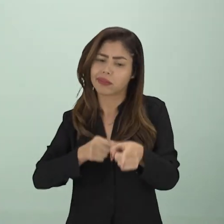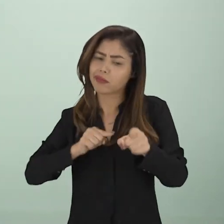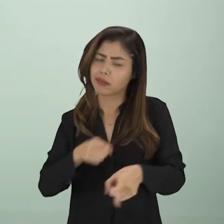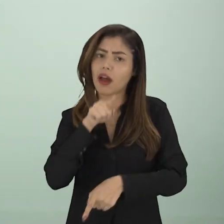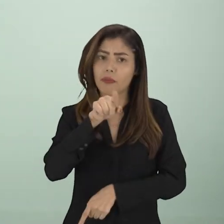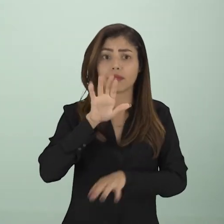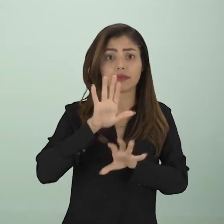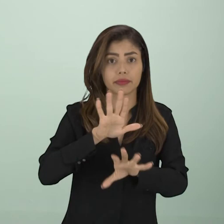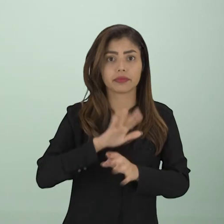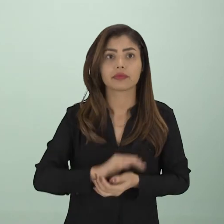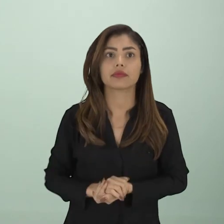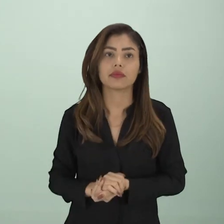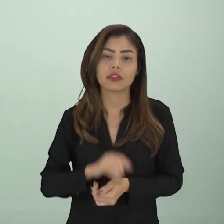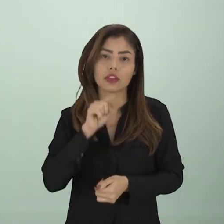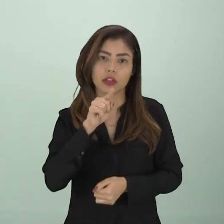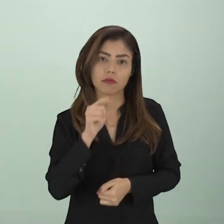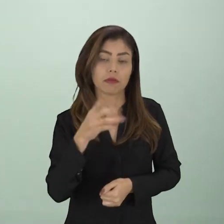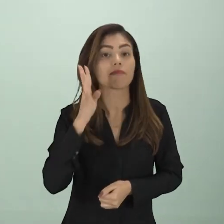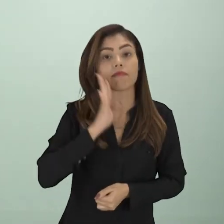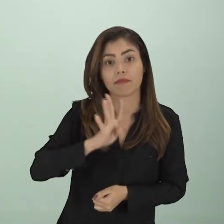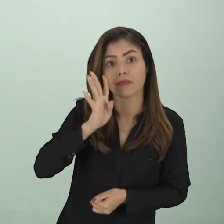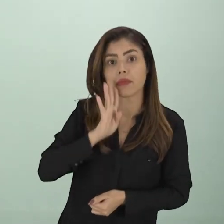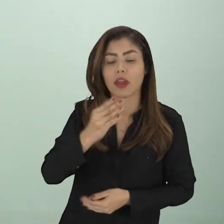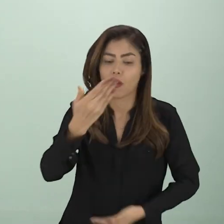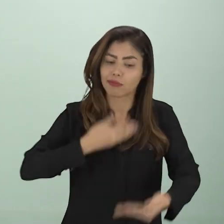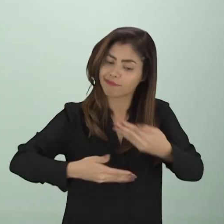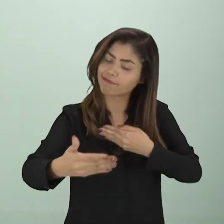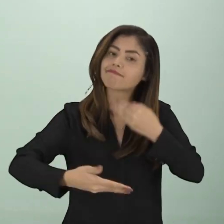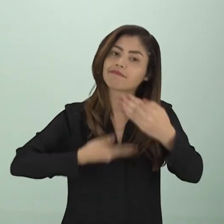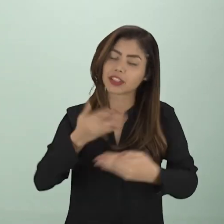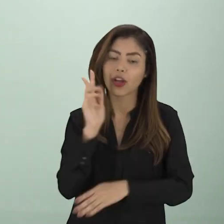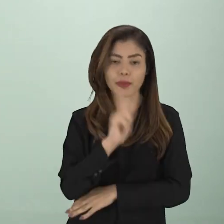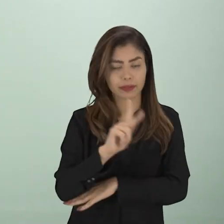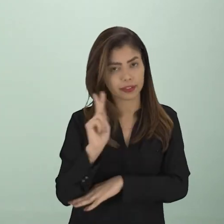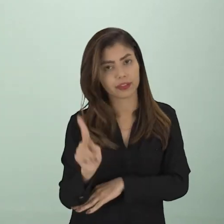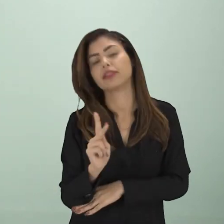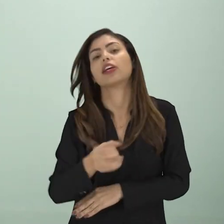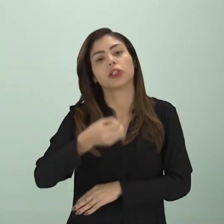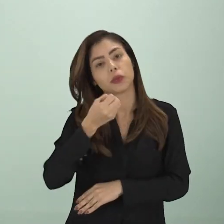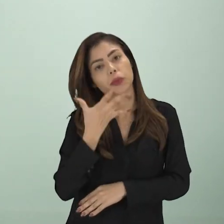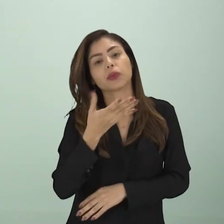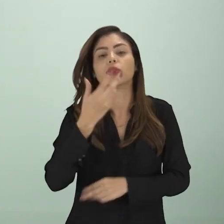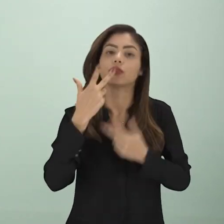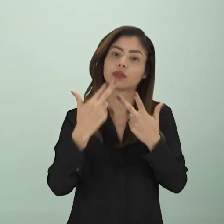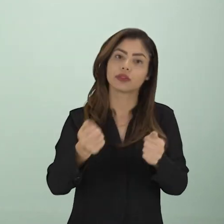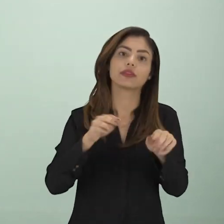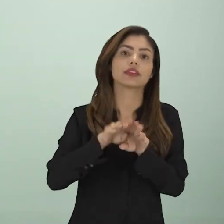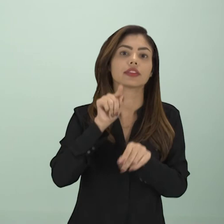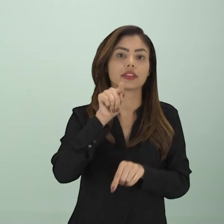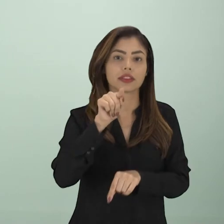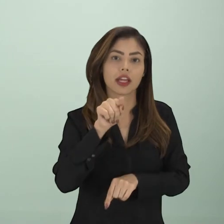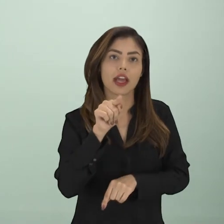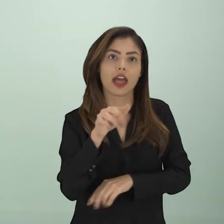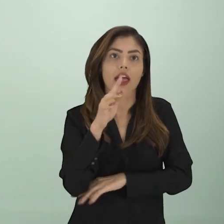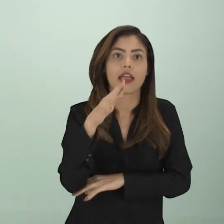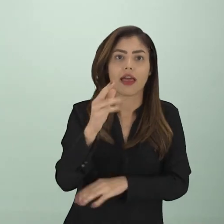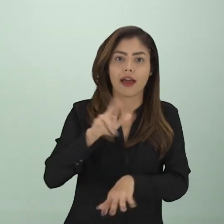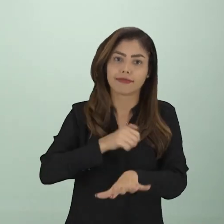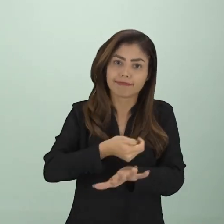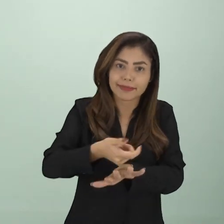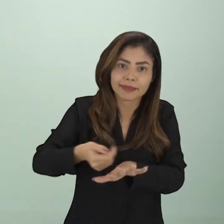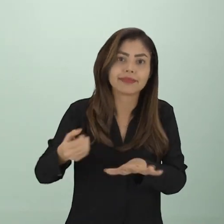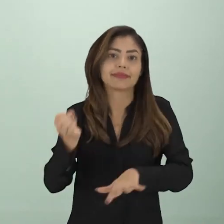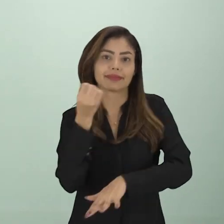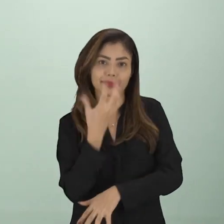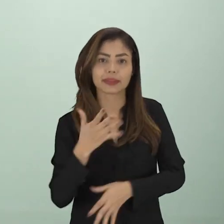para você. E se você achar legal, compartilha com o seu professor essa boa notícia, né? Essa fake do bem que você